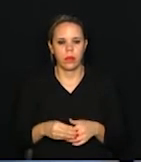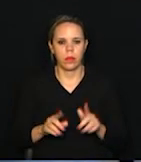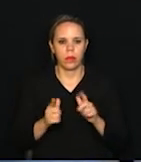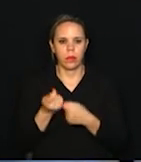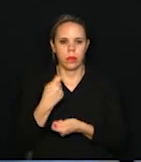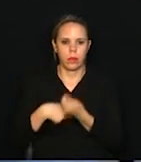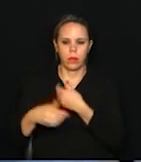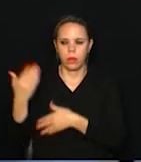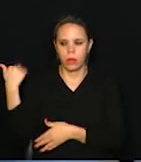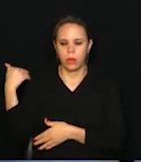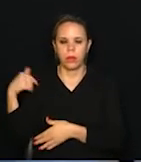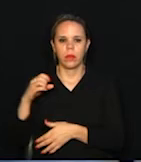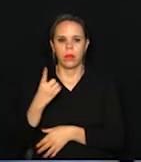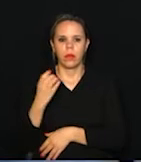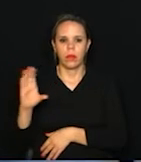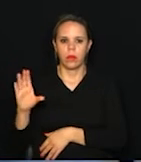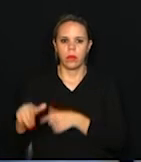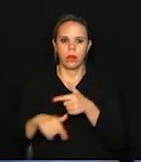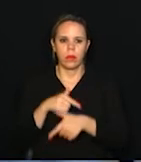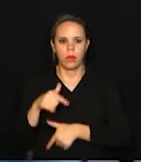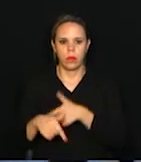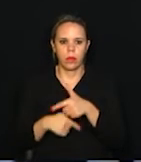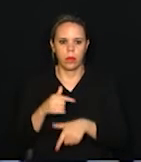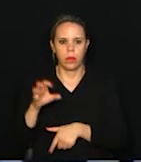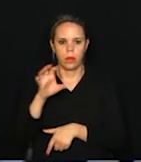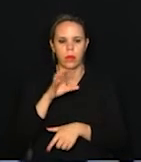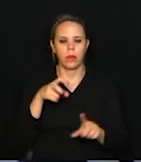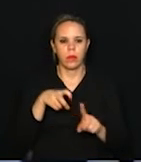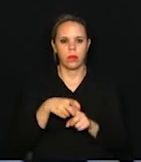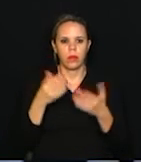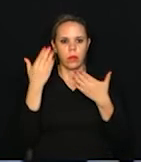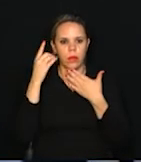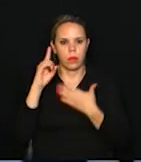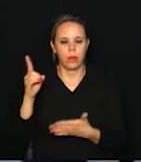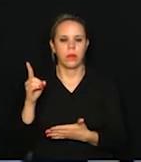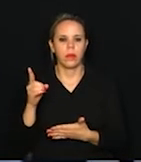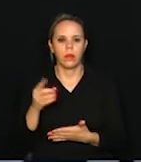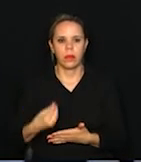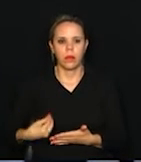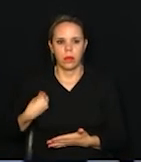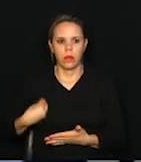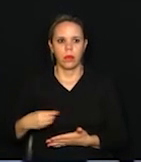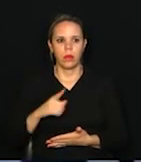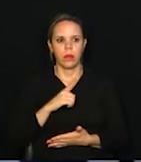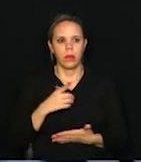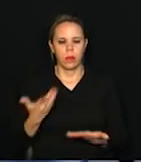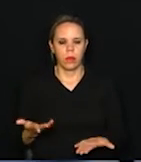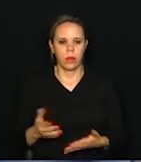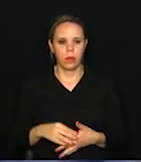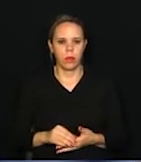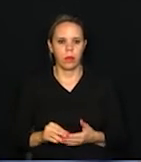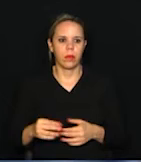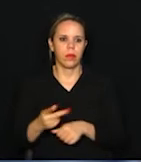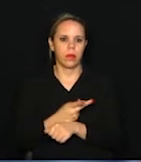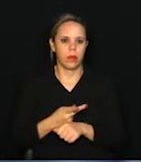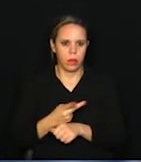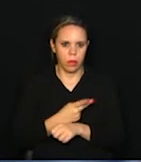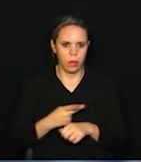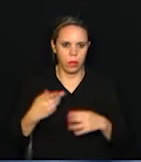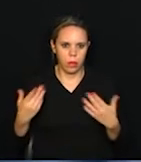anterior que eu estava aqui na INDEC, a gente trabalhava com o mapa da acidentalidade, graças a Deus ele ainda existe, nós procuramos,